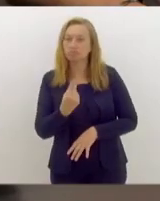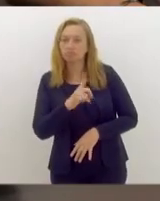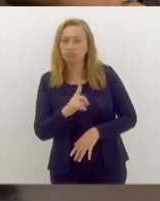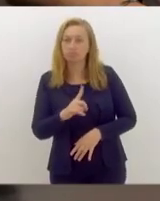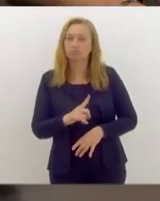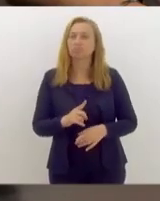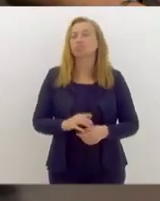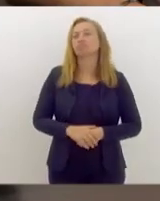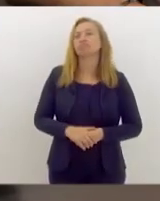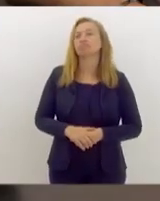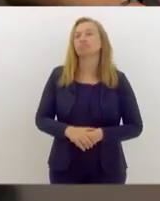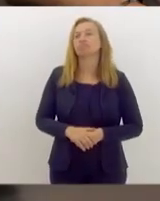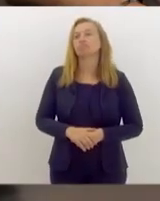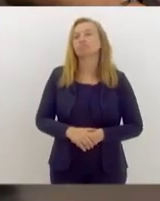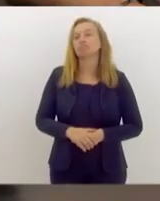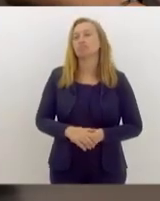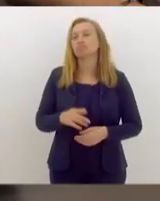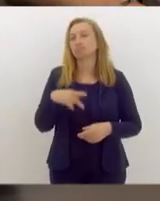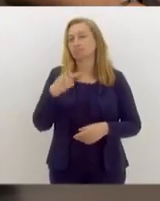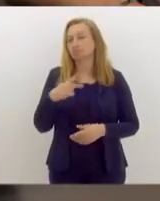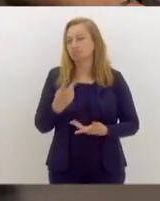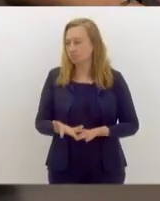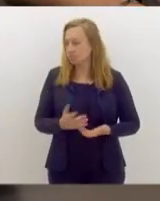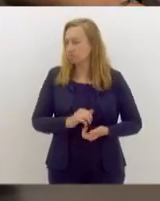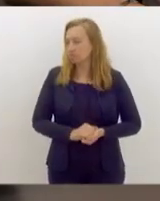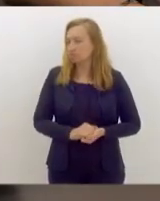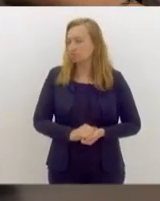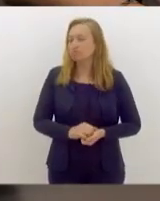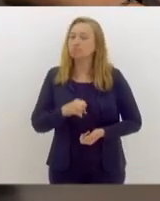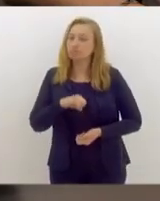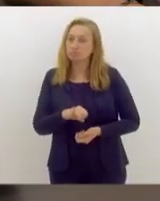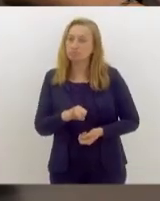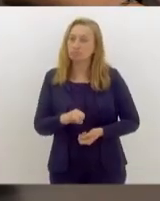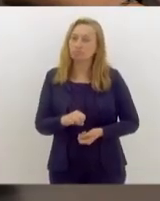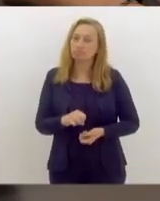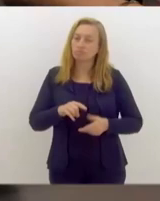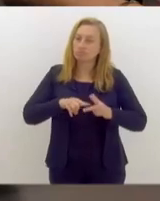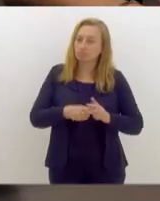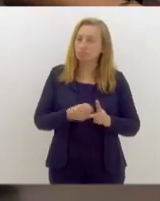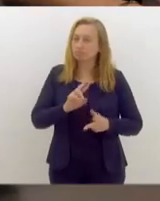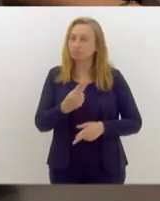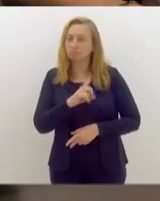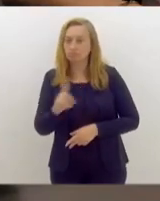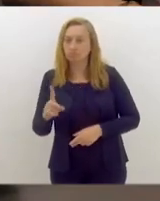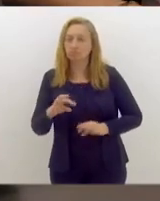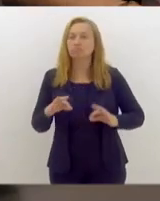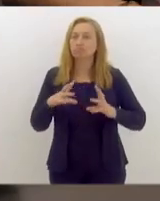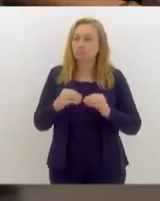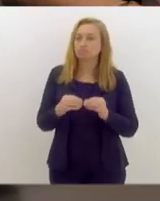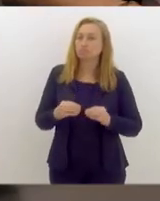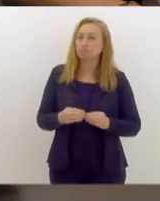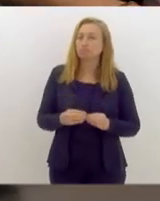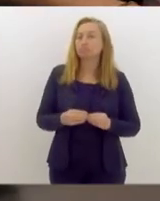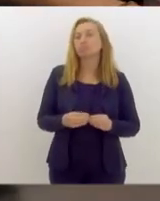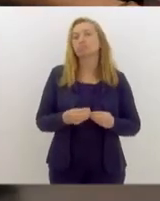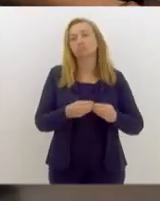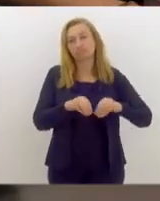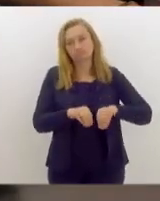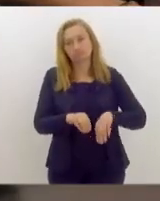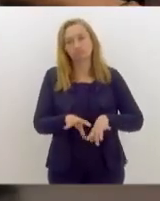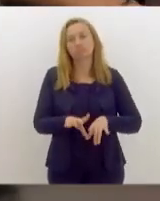vigente, gostando ou não, é o que está sendo executado. Se vai ser revogado ou não, tudo isso tem consequência no dia a dia.